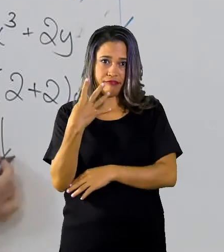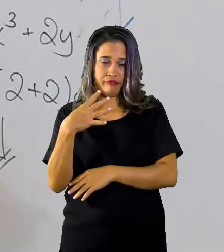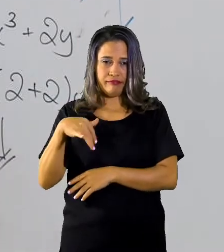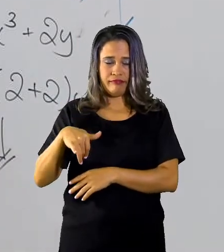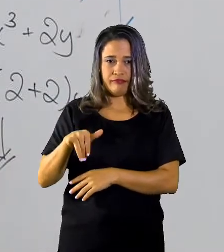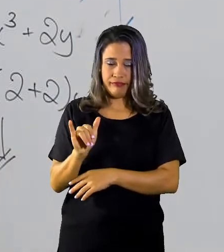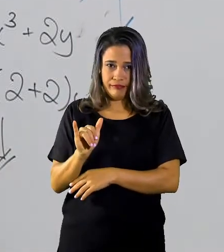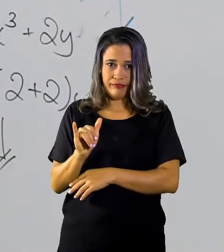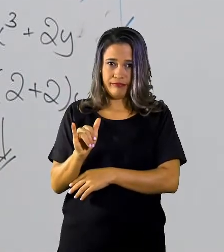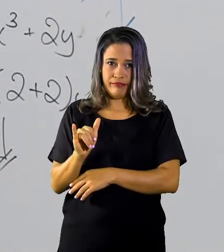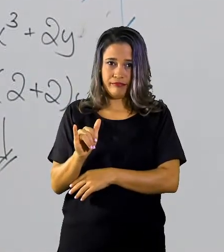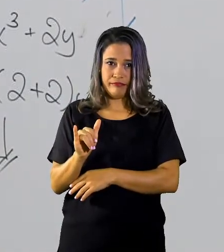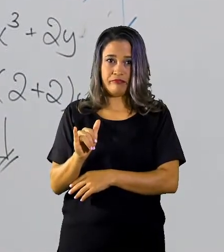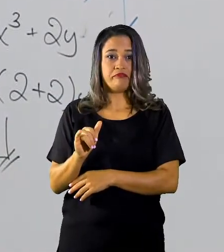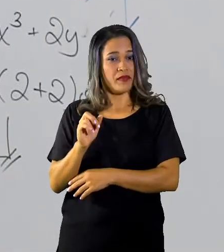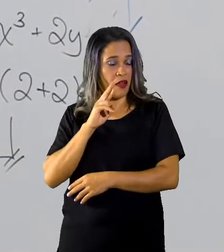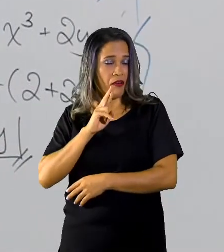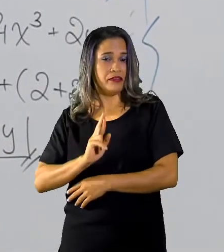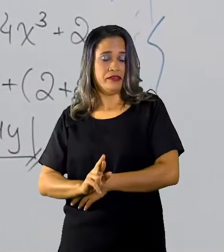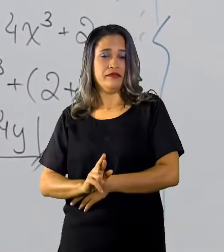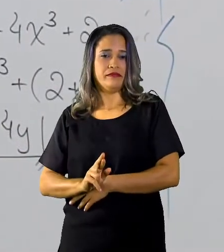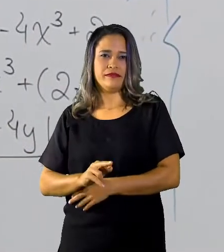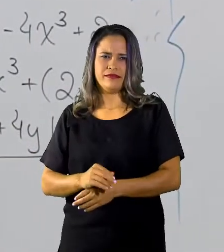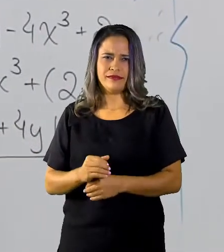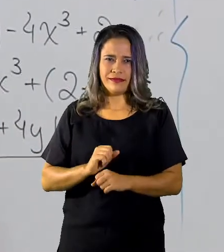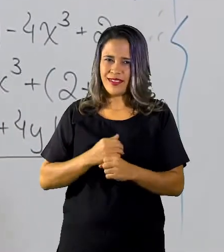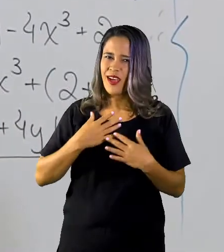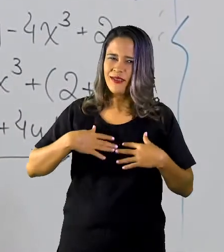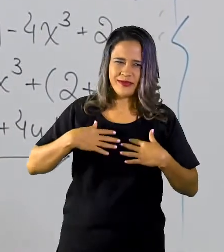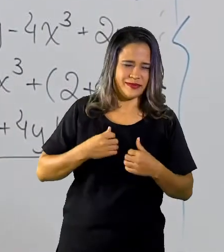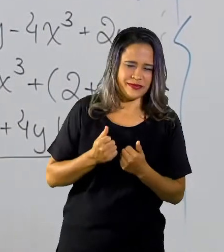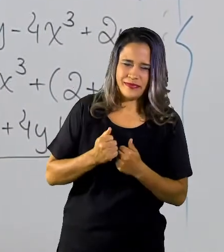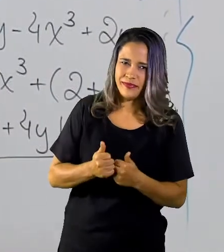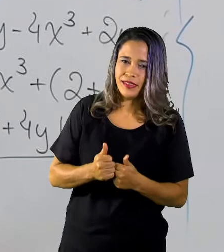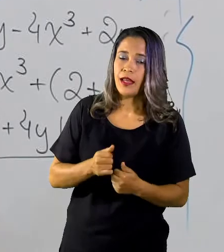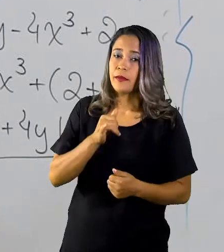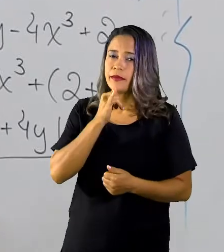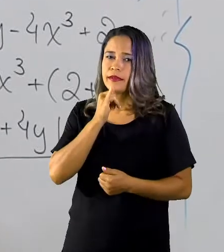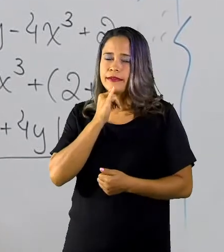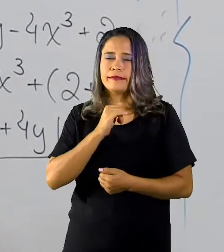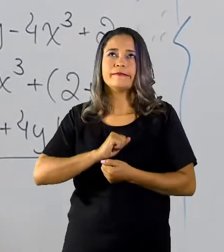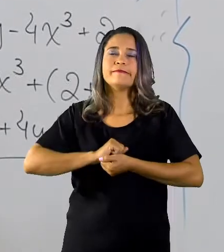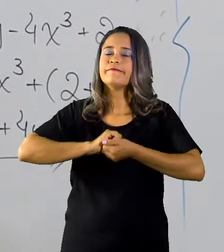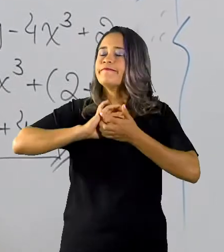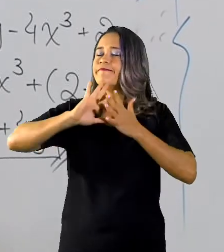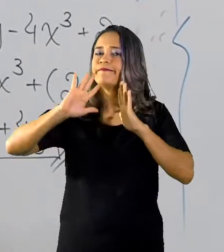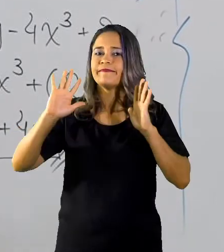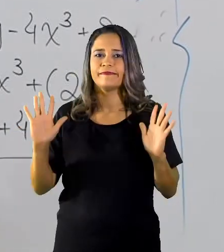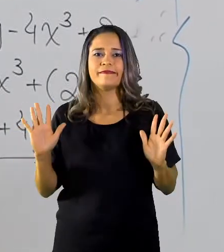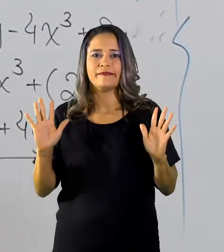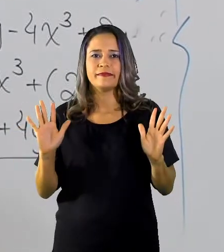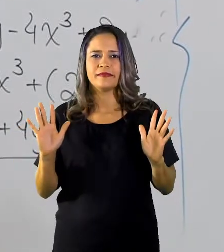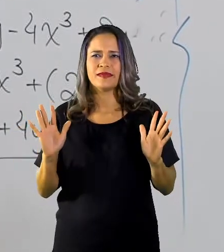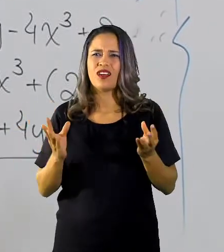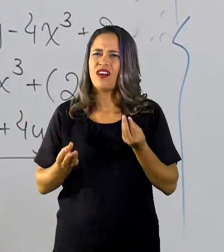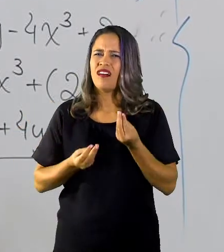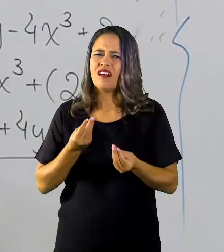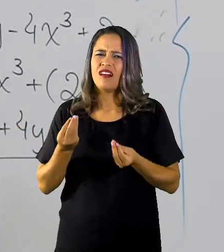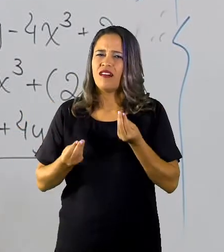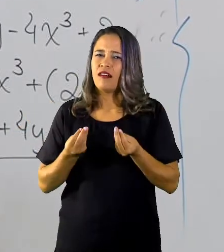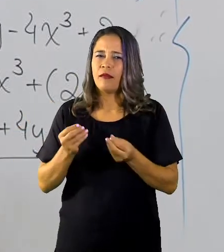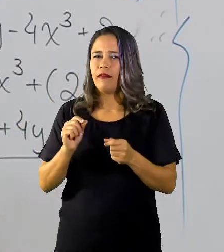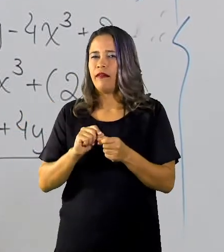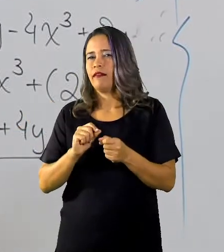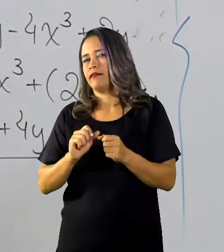Esse é o nosso resultado. Tranquilo, pessoal? Então, nesse primeiro exemplo, já deu para ficar bem claro como que é o funcionamento